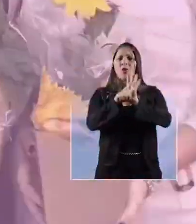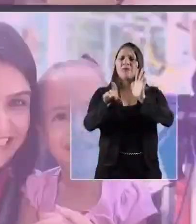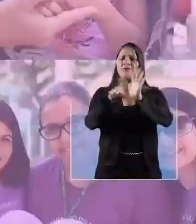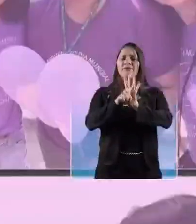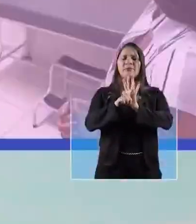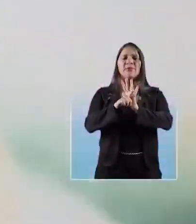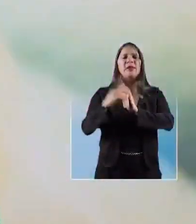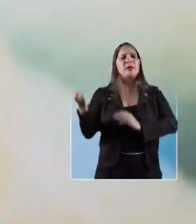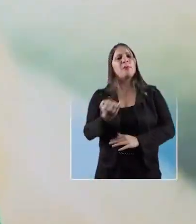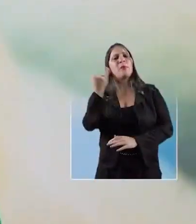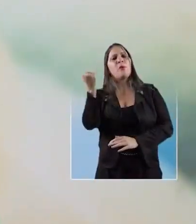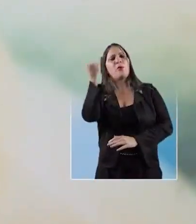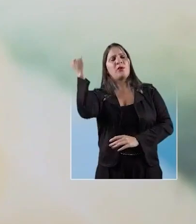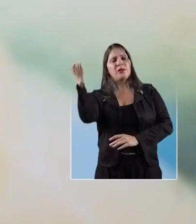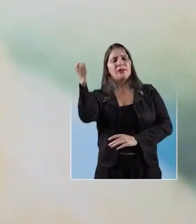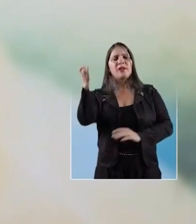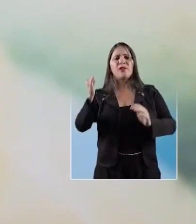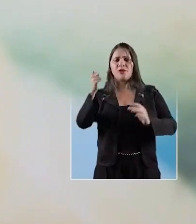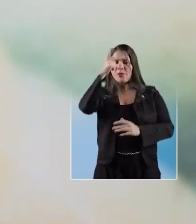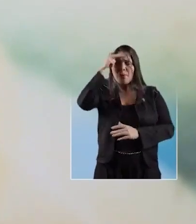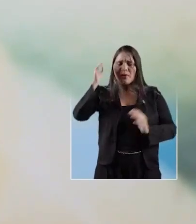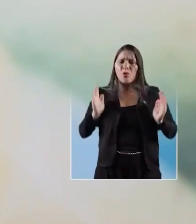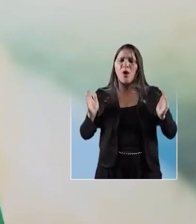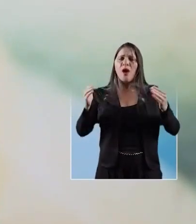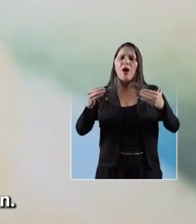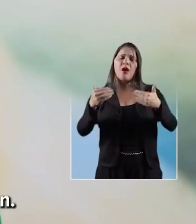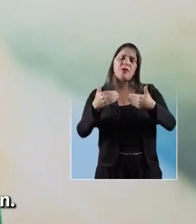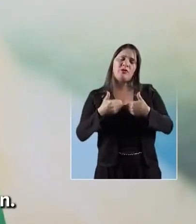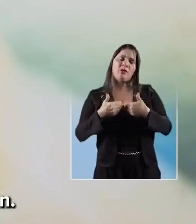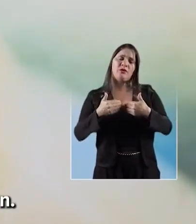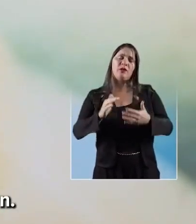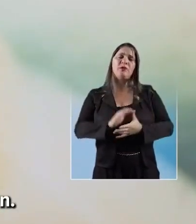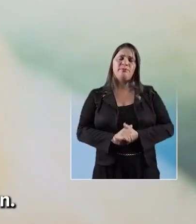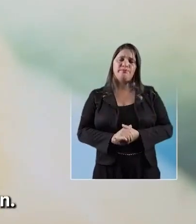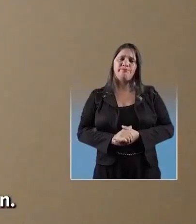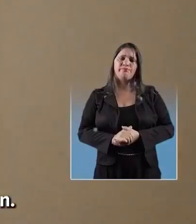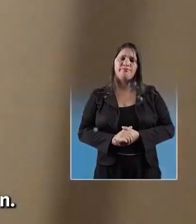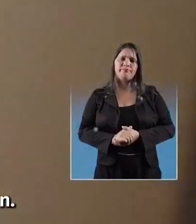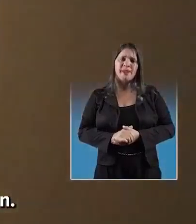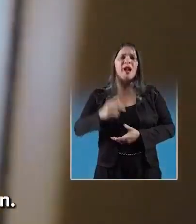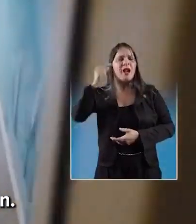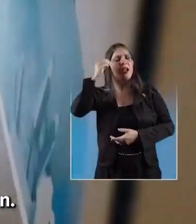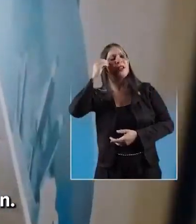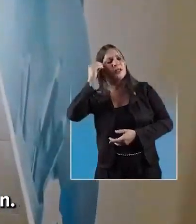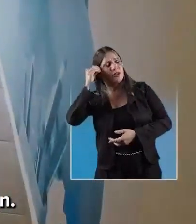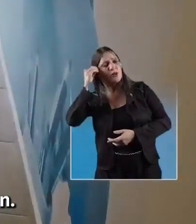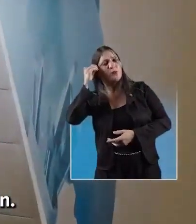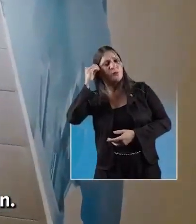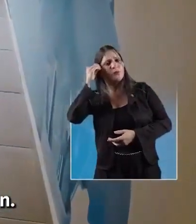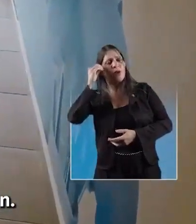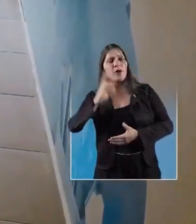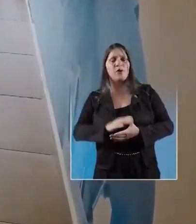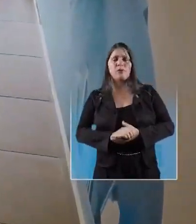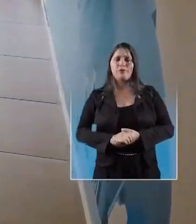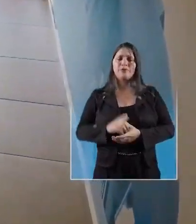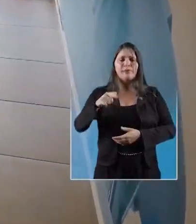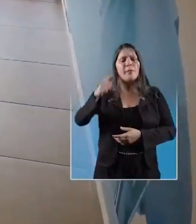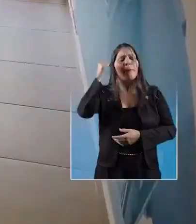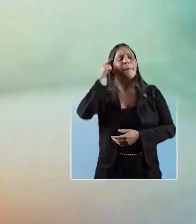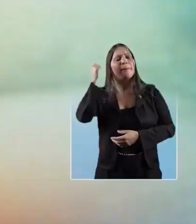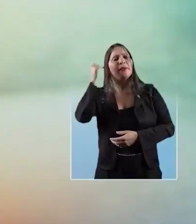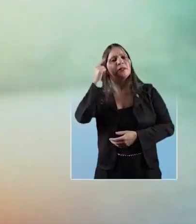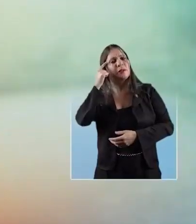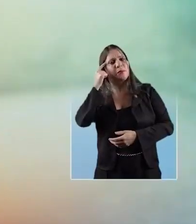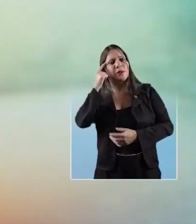muito importante, a do laudo permanente para pessoas com transtorno do espectro autista e síndrome de Down. São